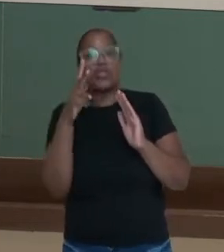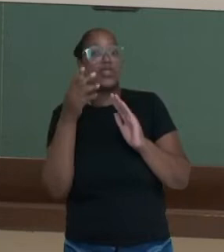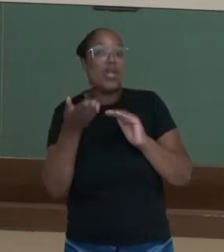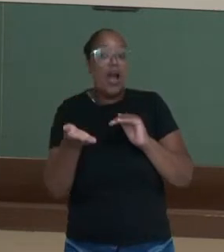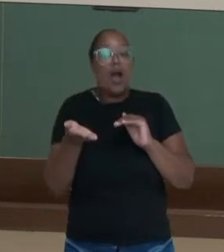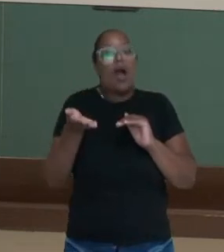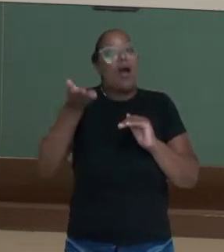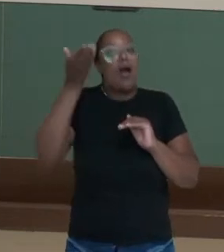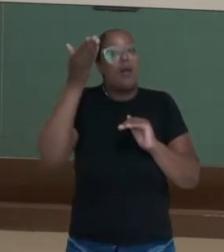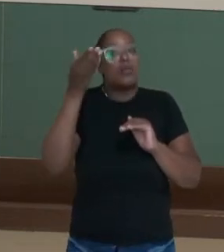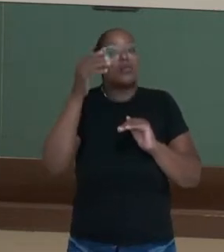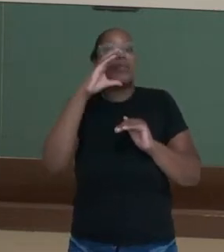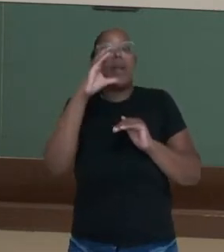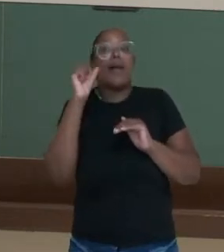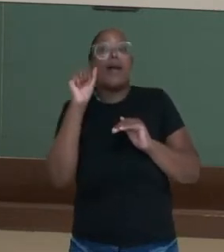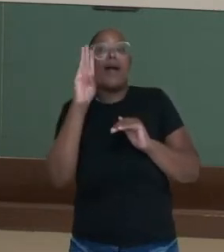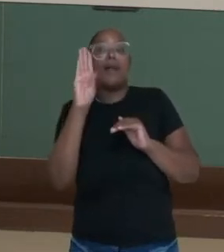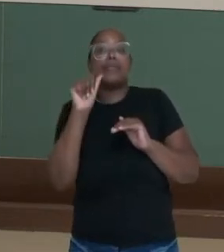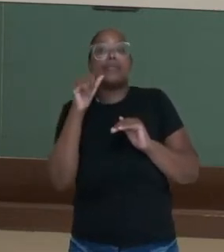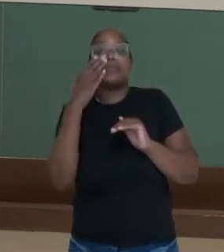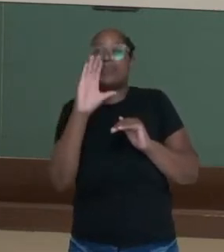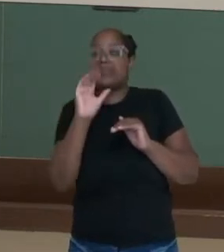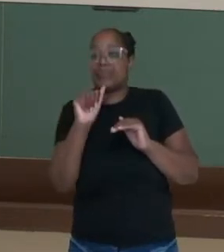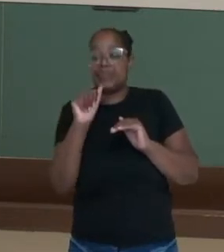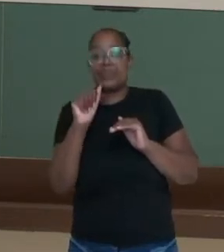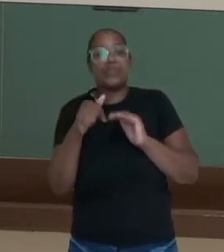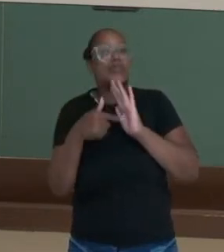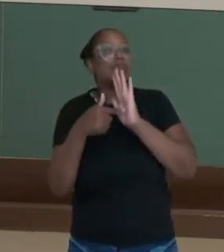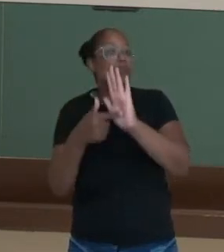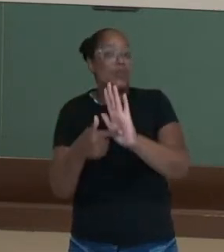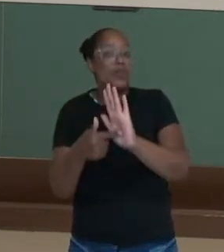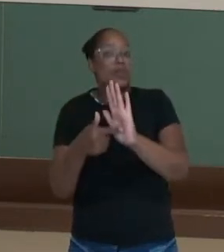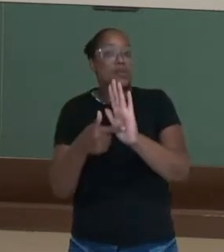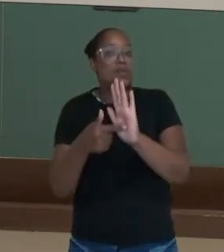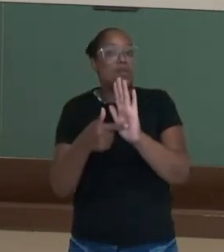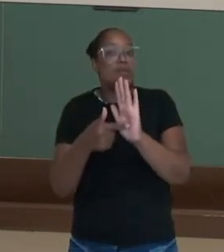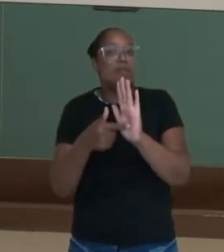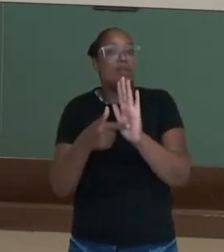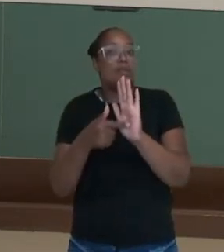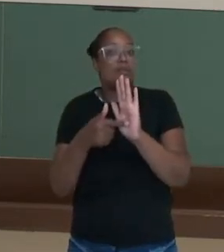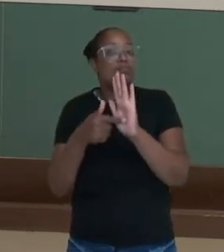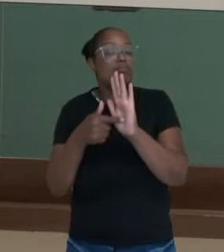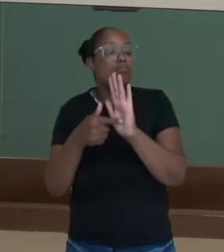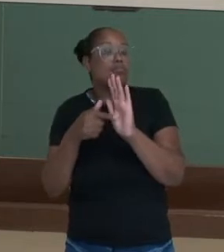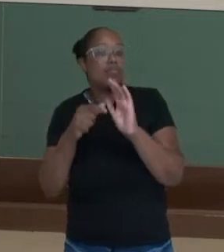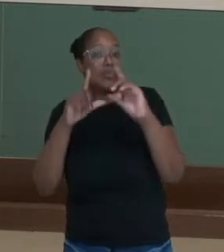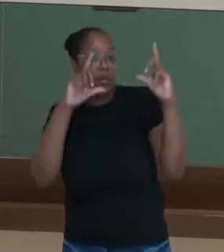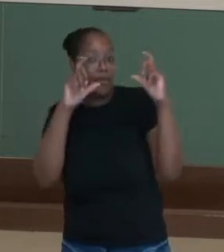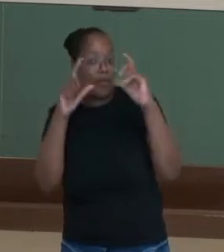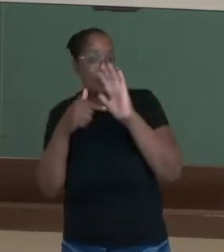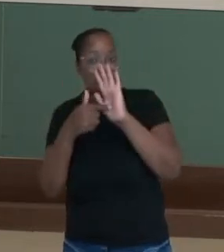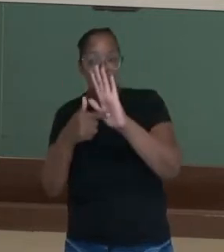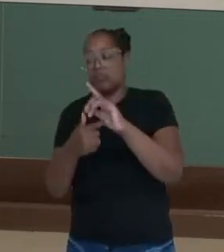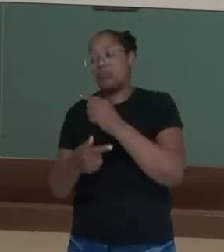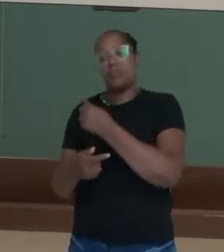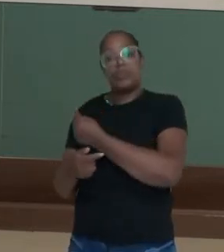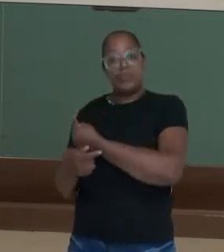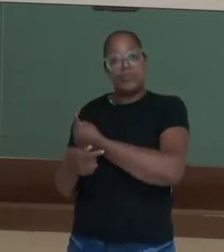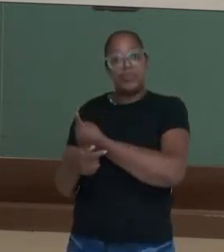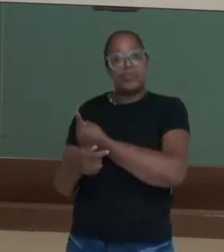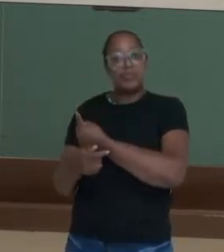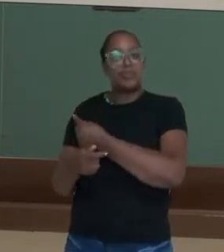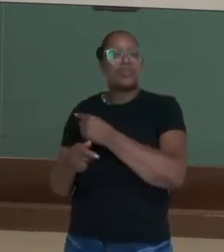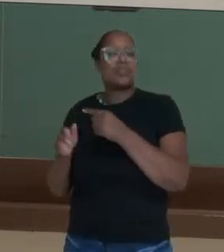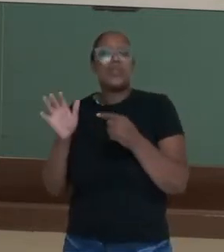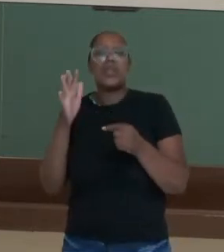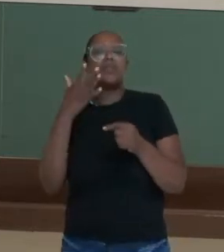ampliado pela cabaça. Então, a cabaça, ela funciona como a caixa de ressonância do berimbau. Mais ou